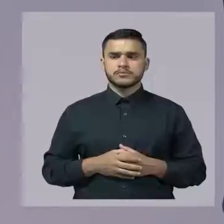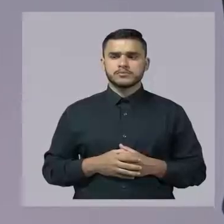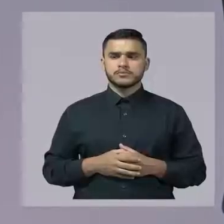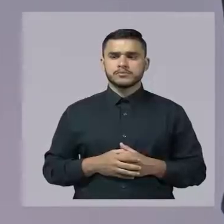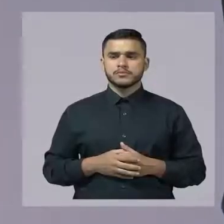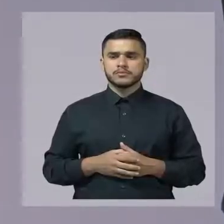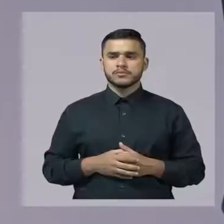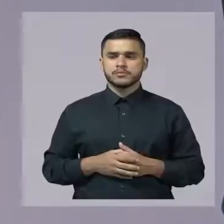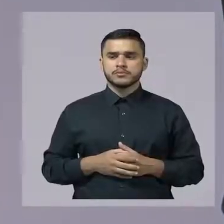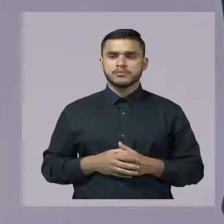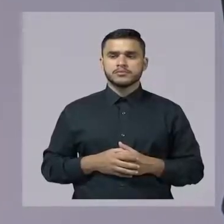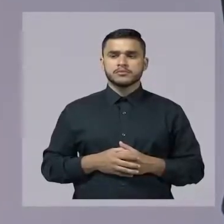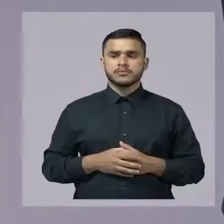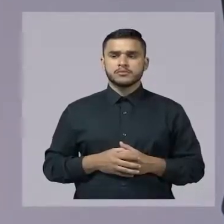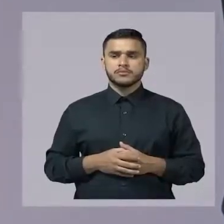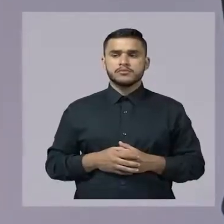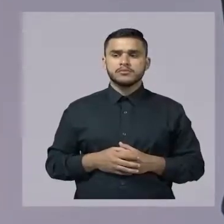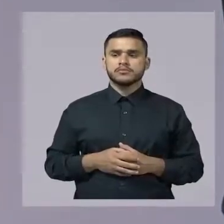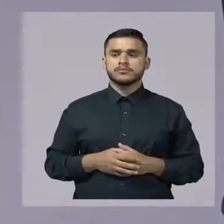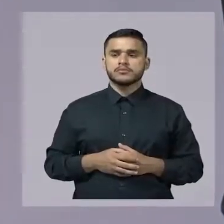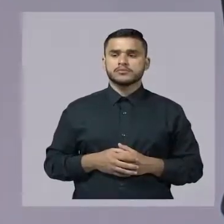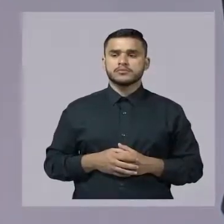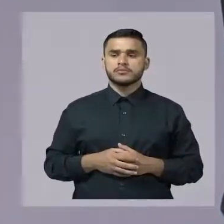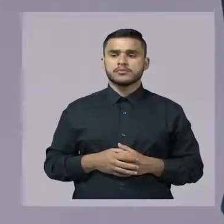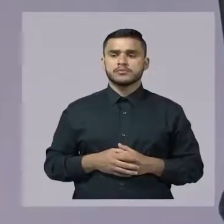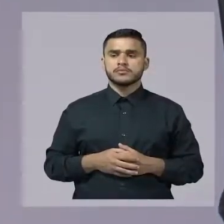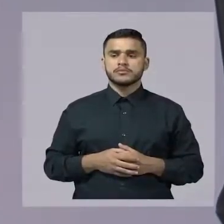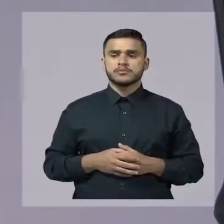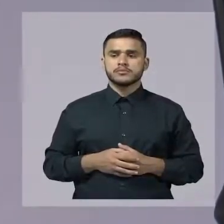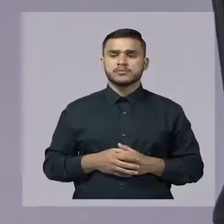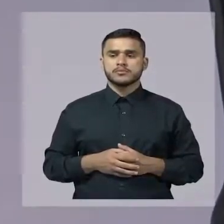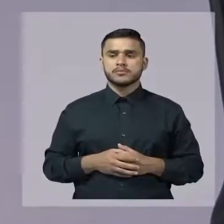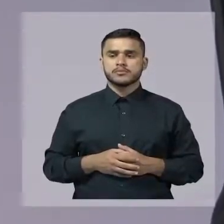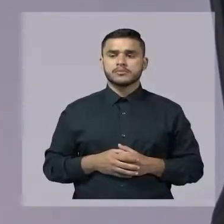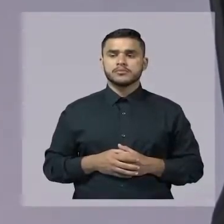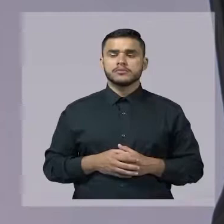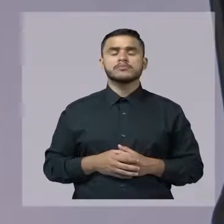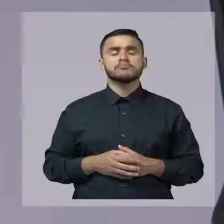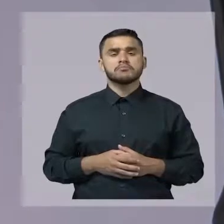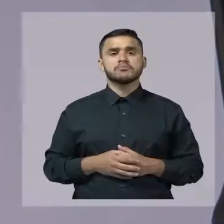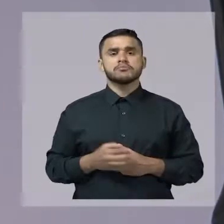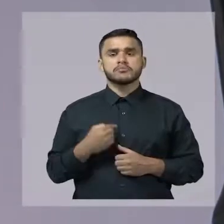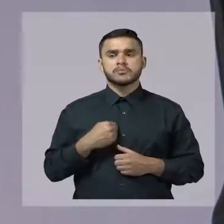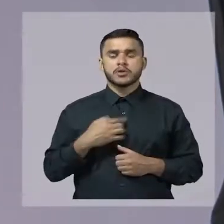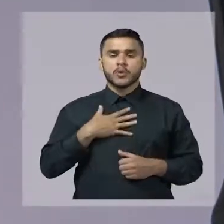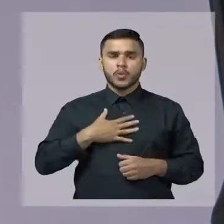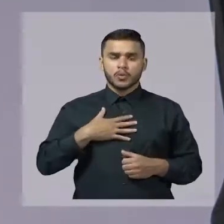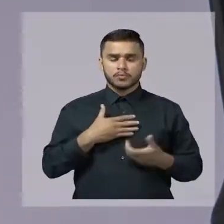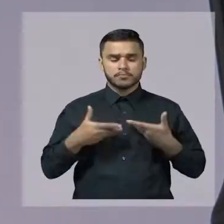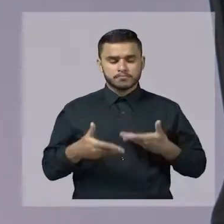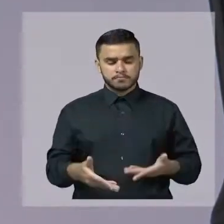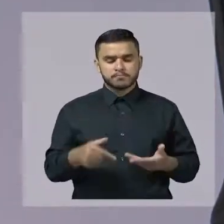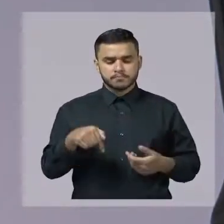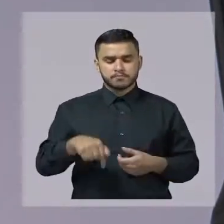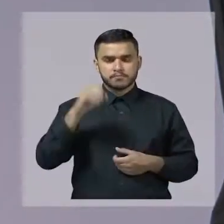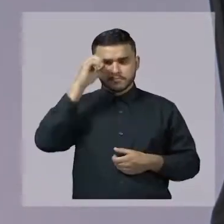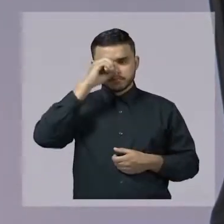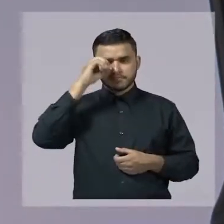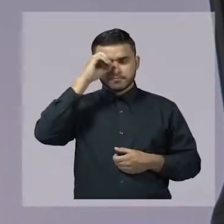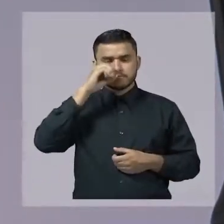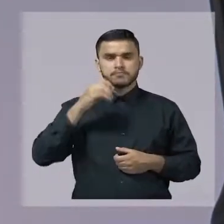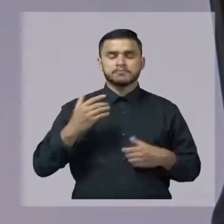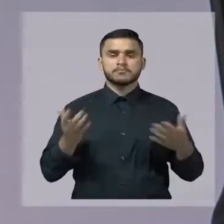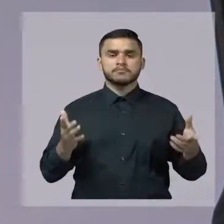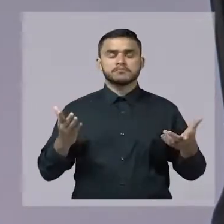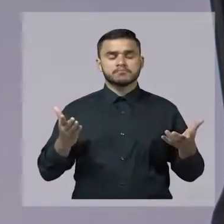Para mim é uma alegria, uma honra continuar sendo convidado para esse programa.